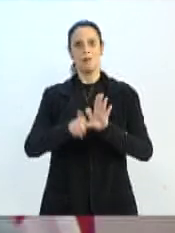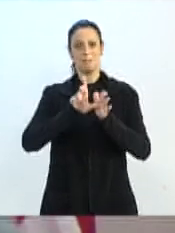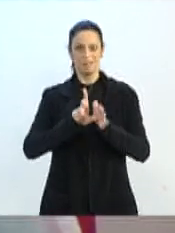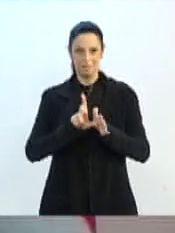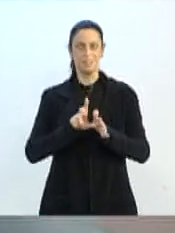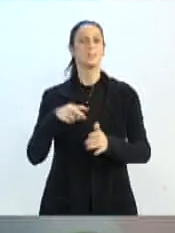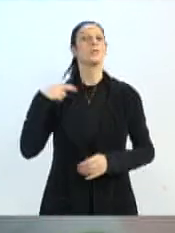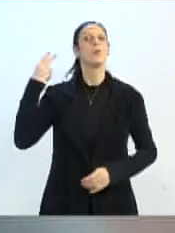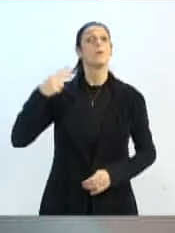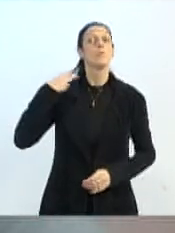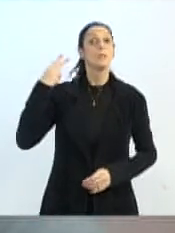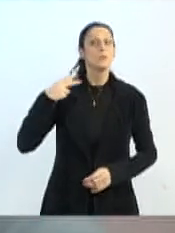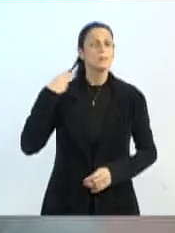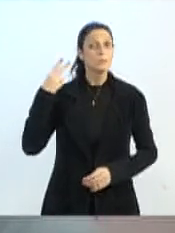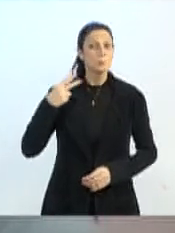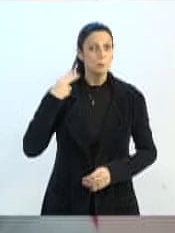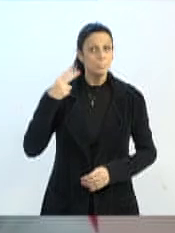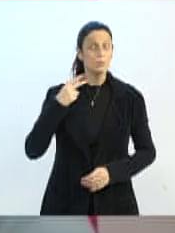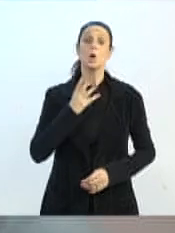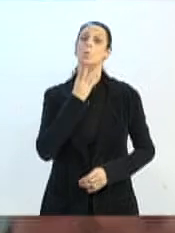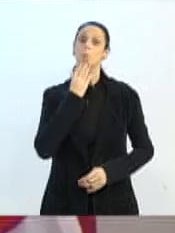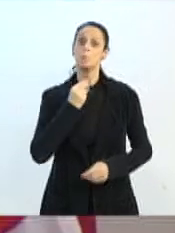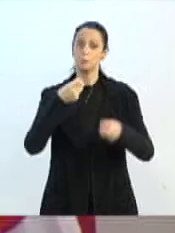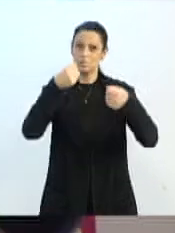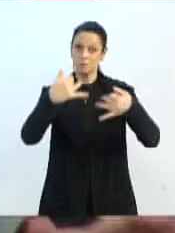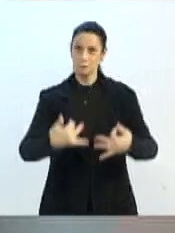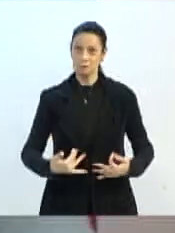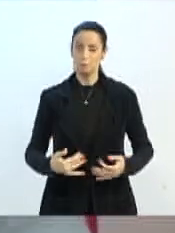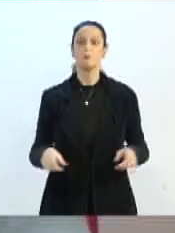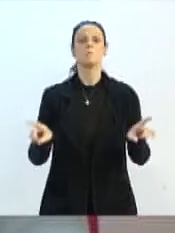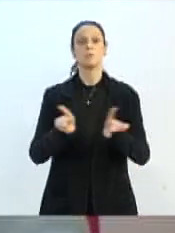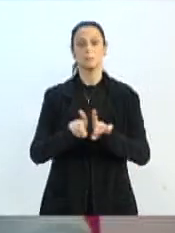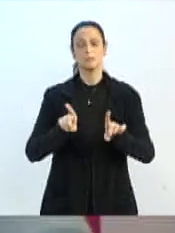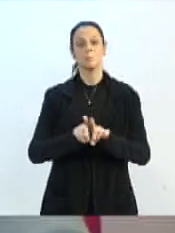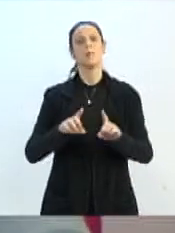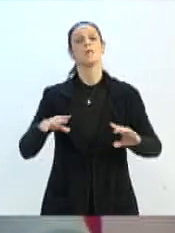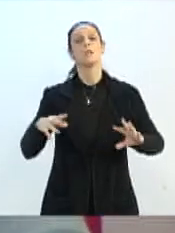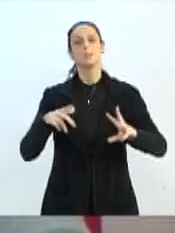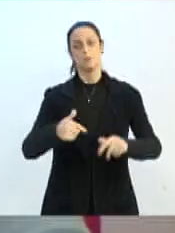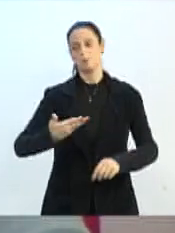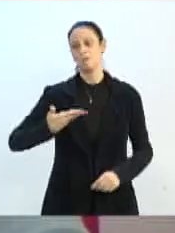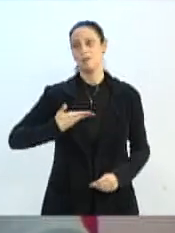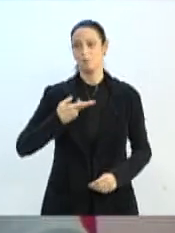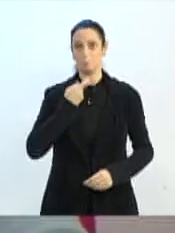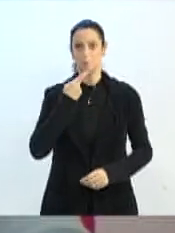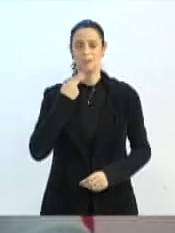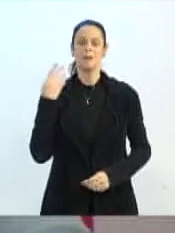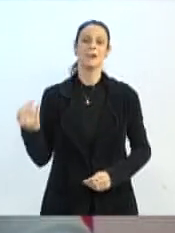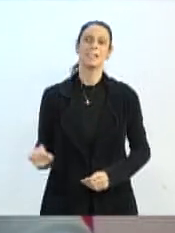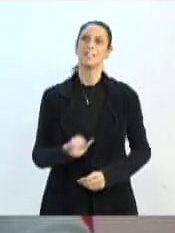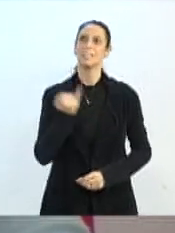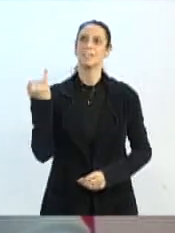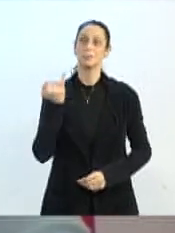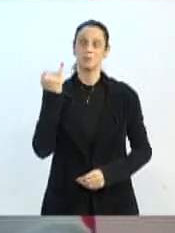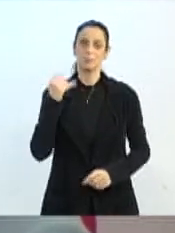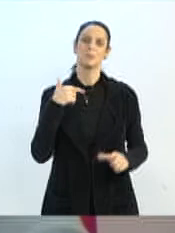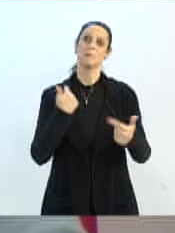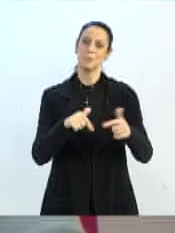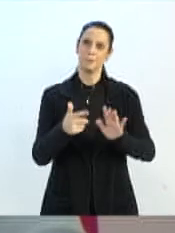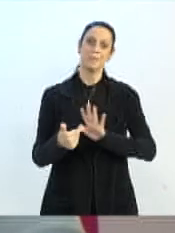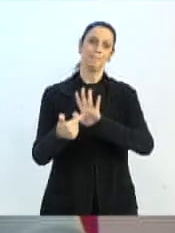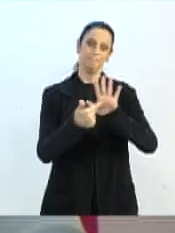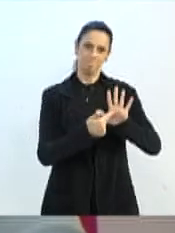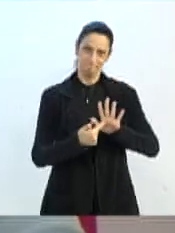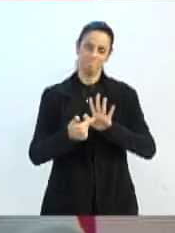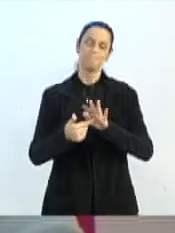do vereador Bruno Cunha, e assim como todos os nossos colegas, a importância do nosso trabalho, né? A questão